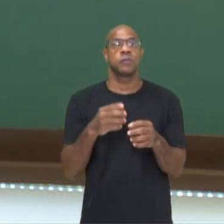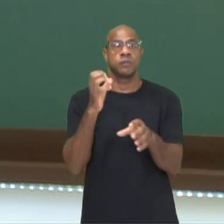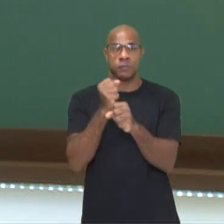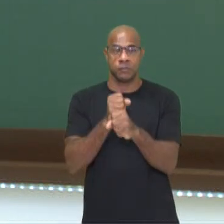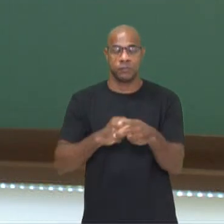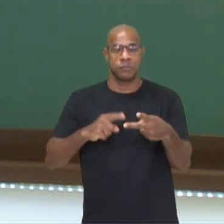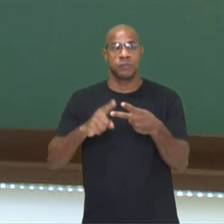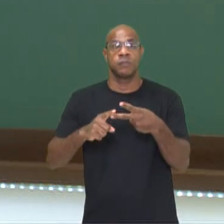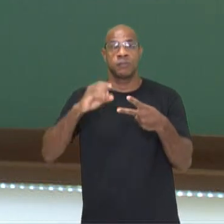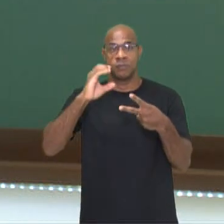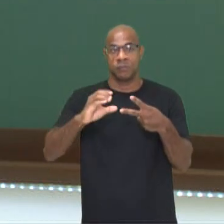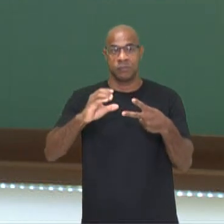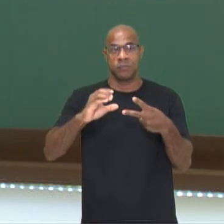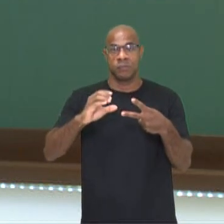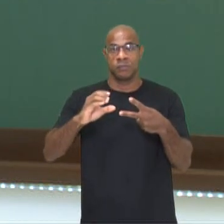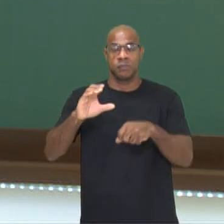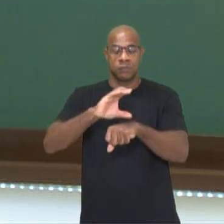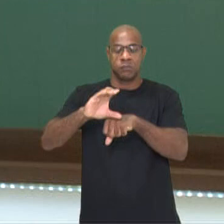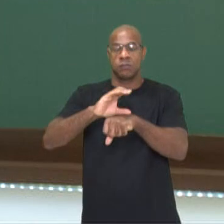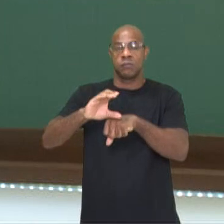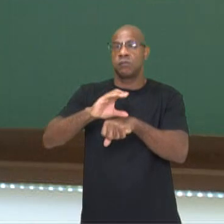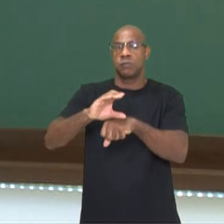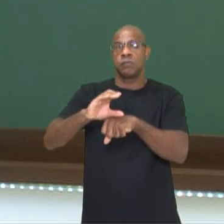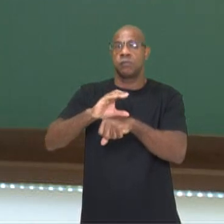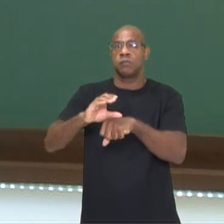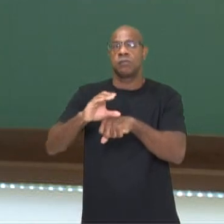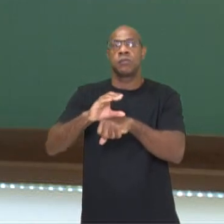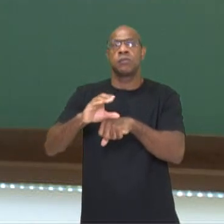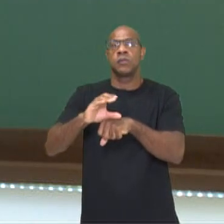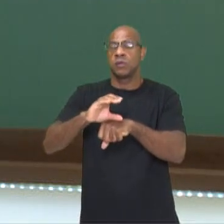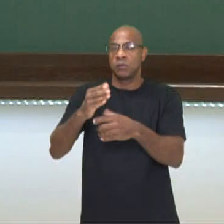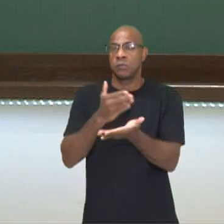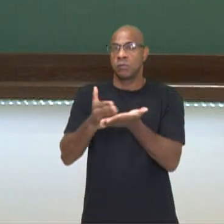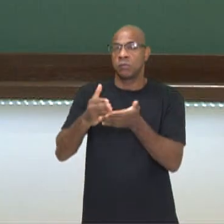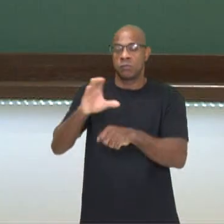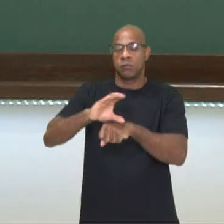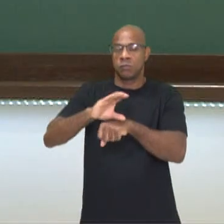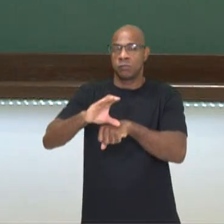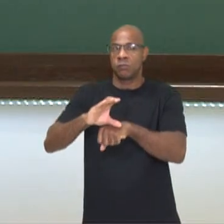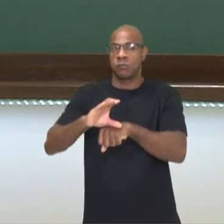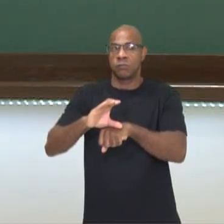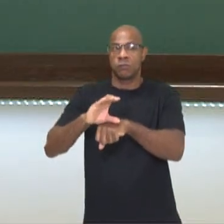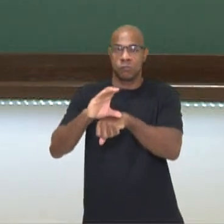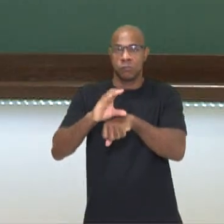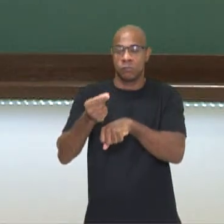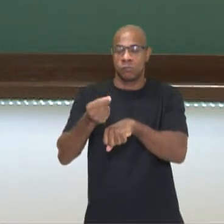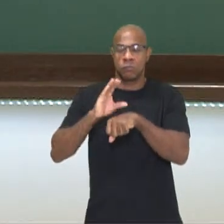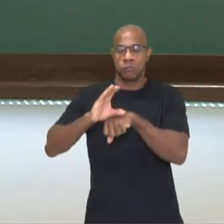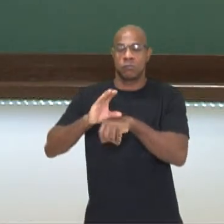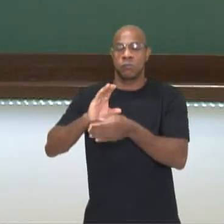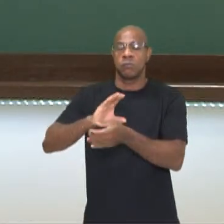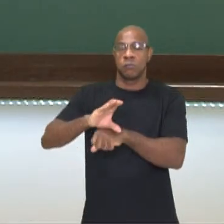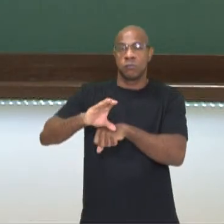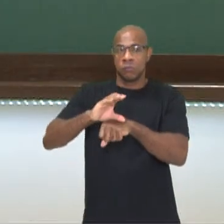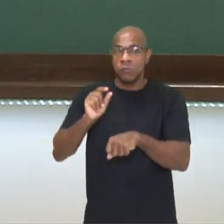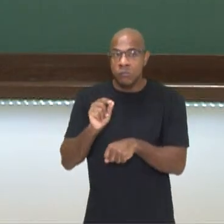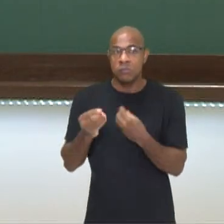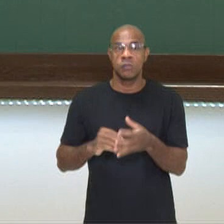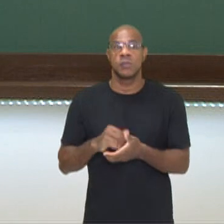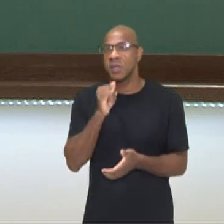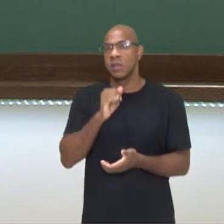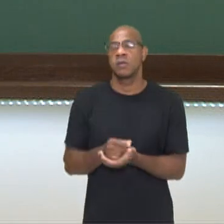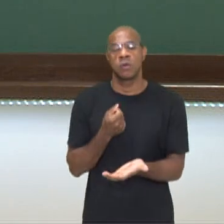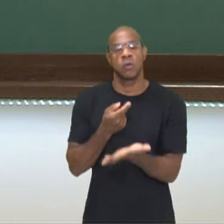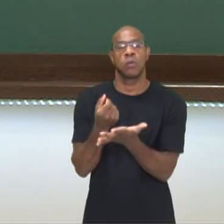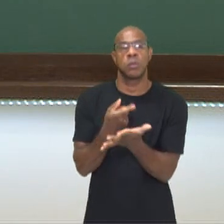calculado. C é o capital inicial. O que é esse capital inicial? Então, se você está calculando juros sobre a compra de um bem,